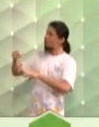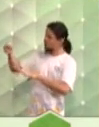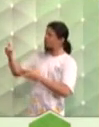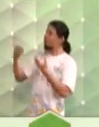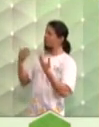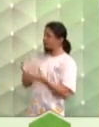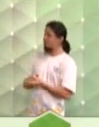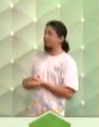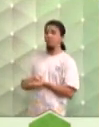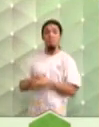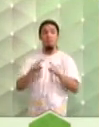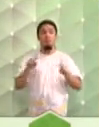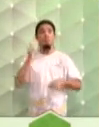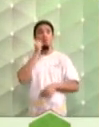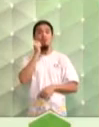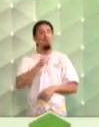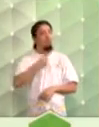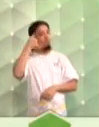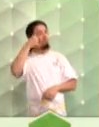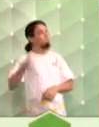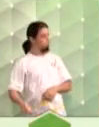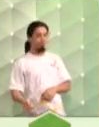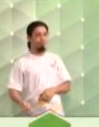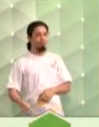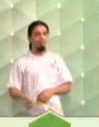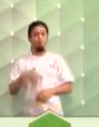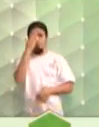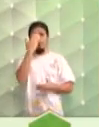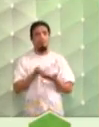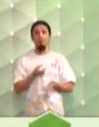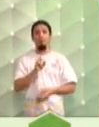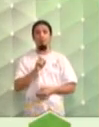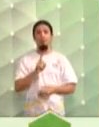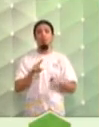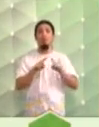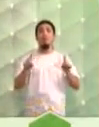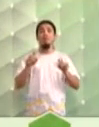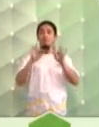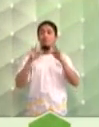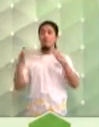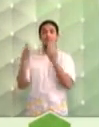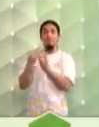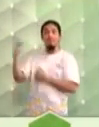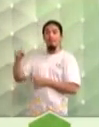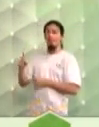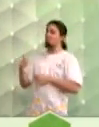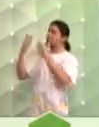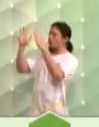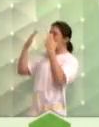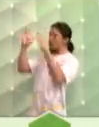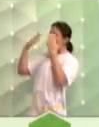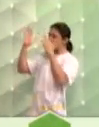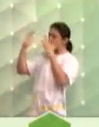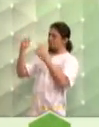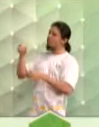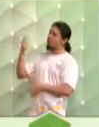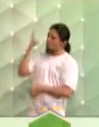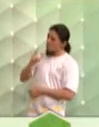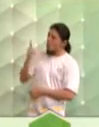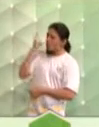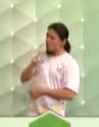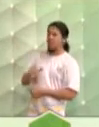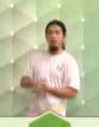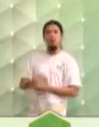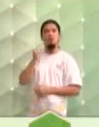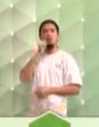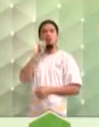e voltou para casa. Então, quando todo mundo da família começou a parabenizá-la, e ela viu o nome dela lá no nosso site,